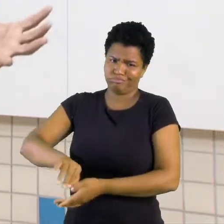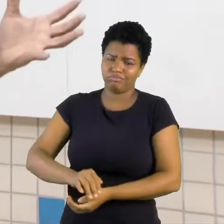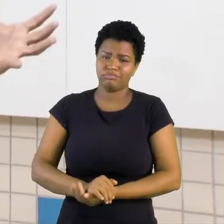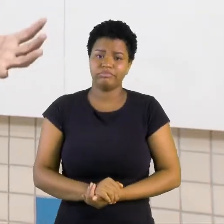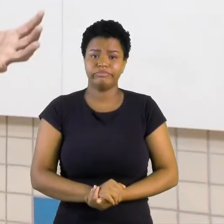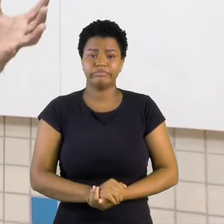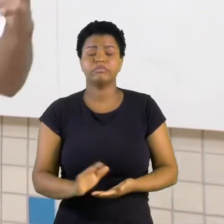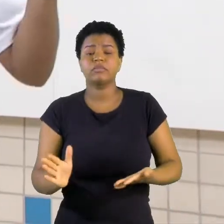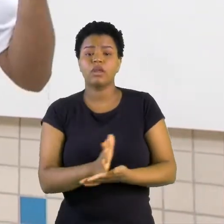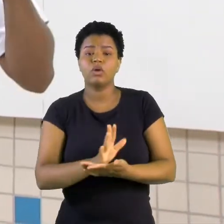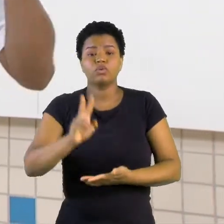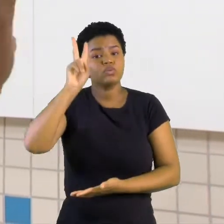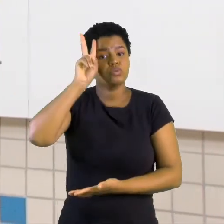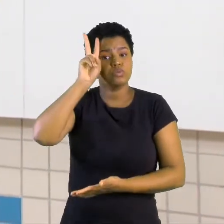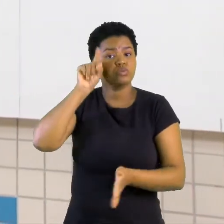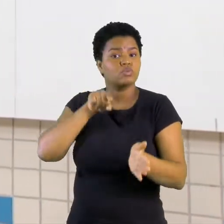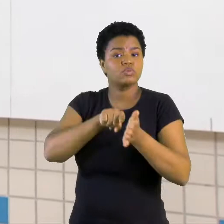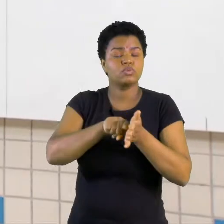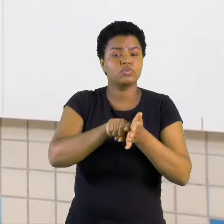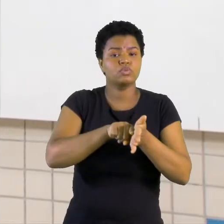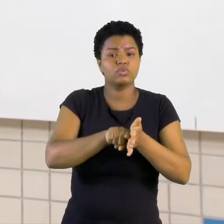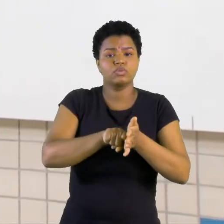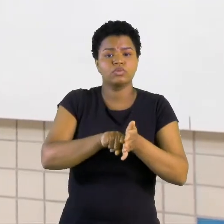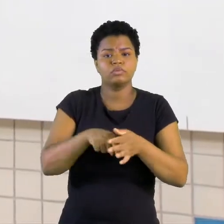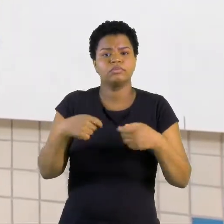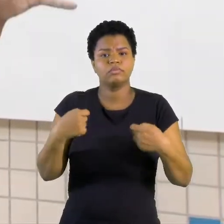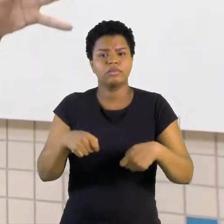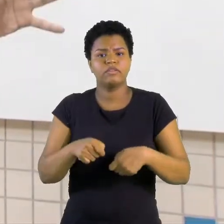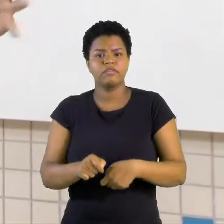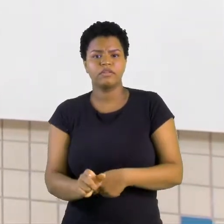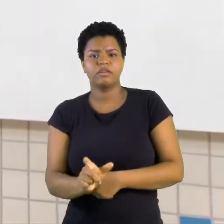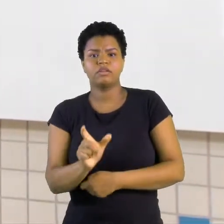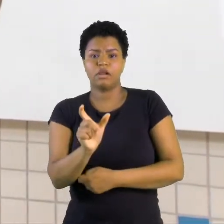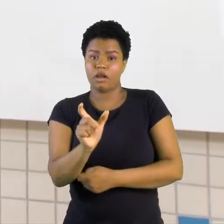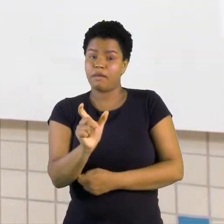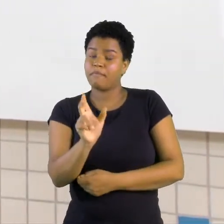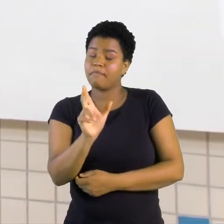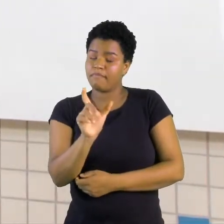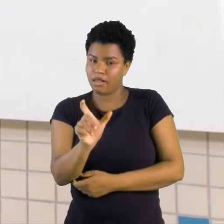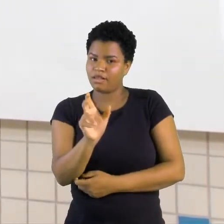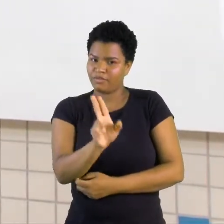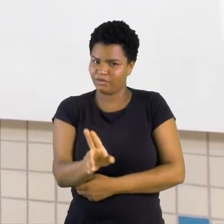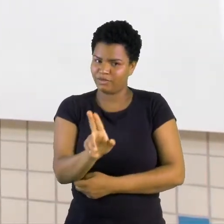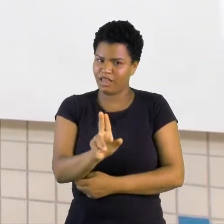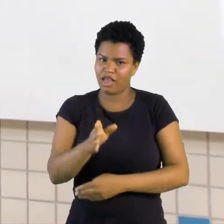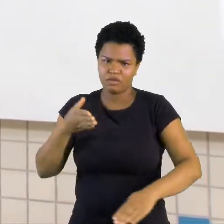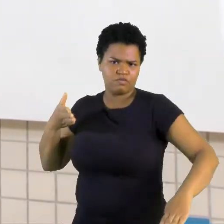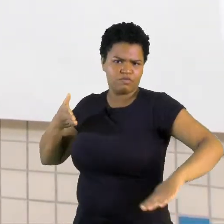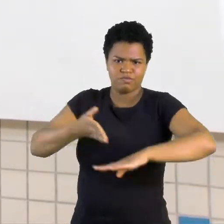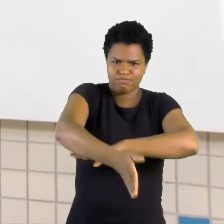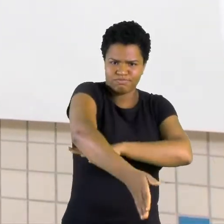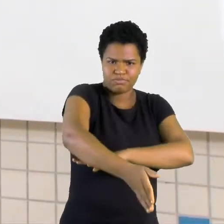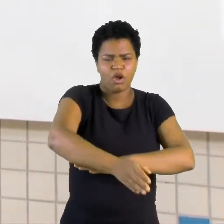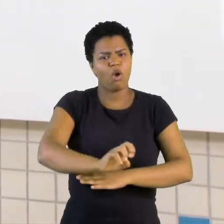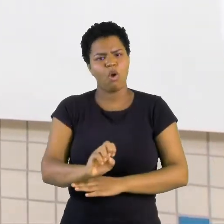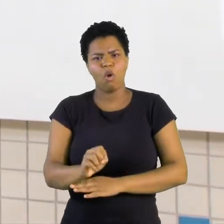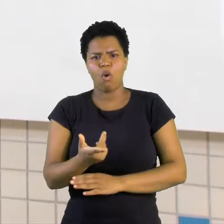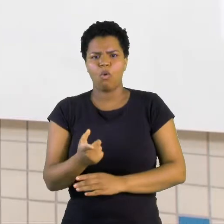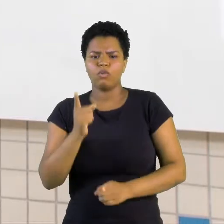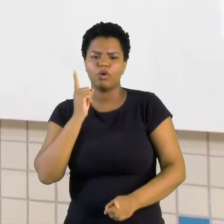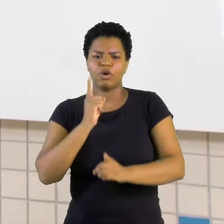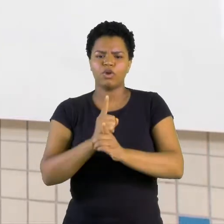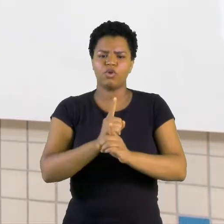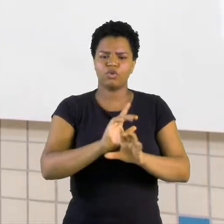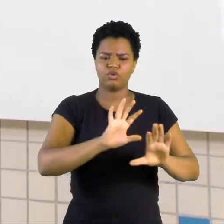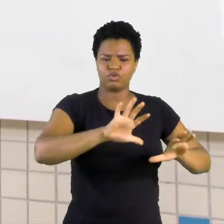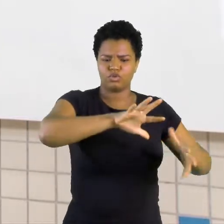Alguns historiadores eles preferem, né, utilizar o termo invasão. Outros preferem utilizar o encontro de dois mundos, uma